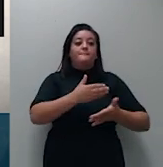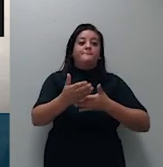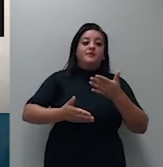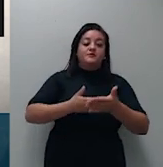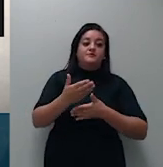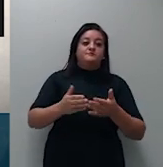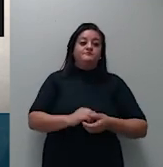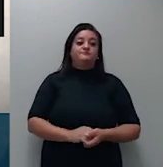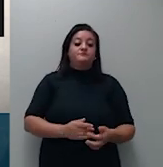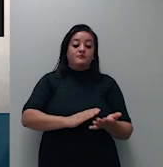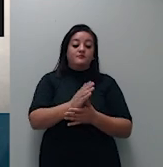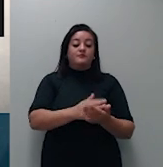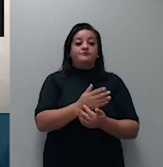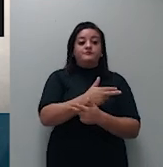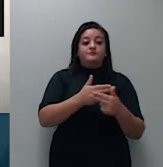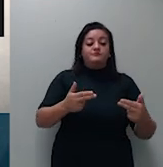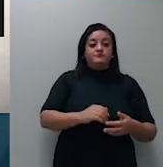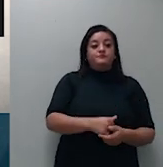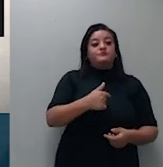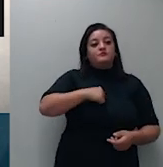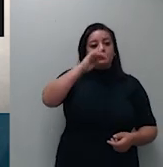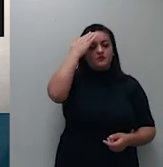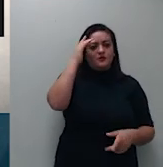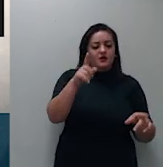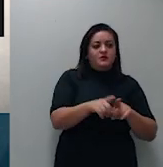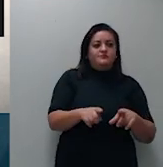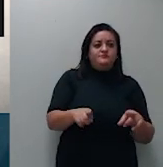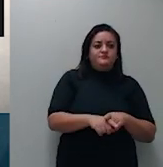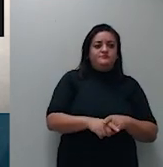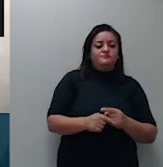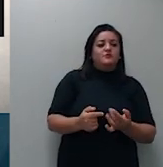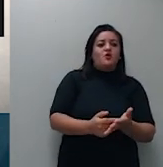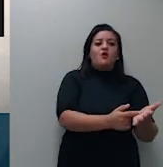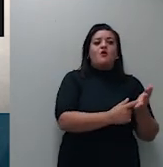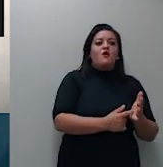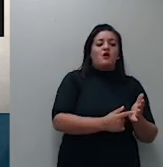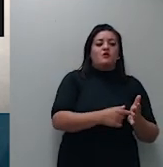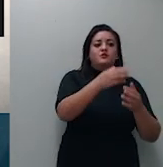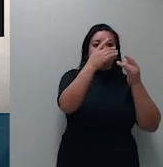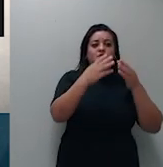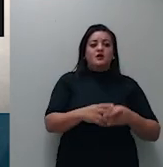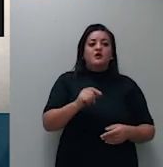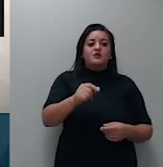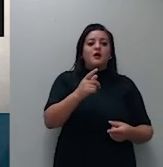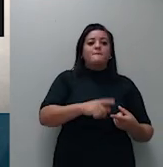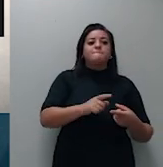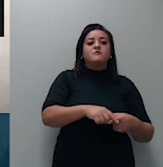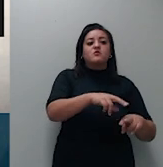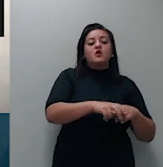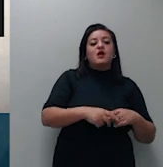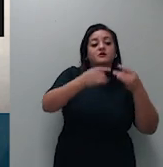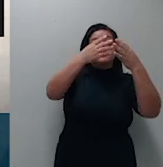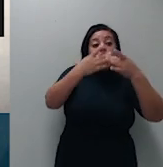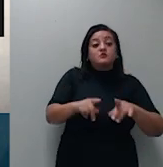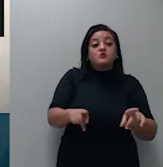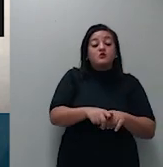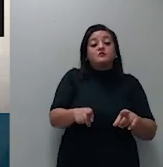participado da parte e eu entendo correto acorda corrido no ponto